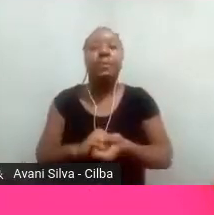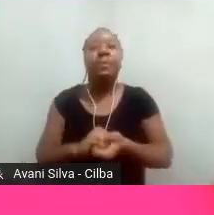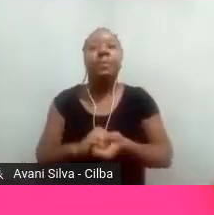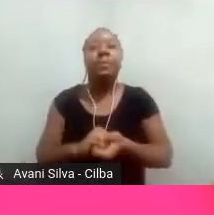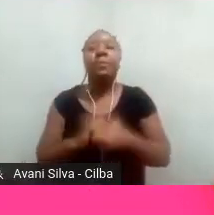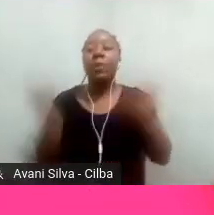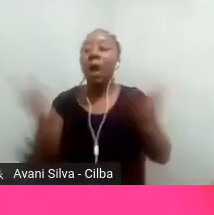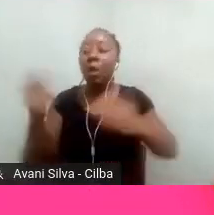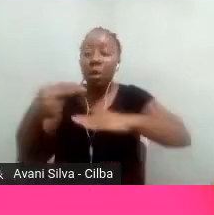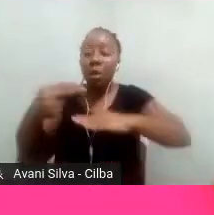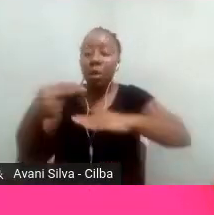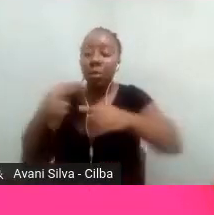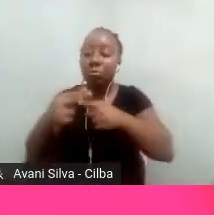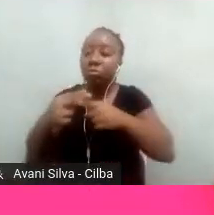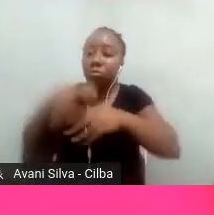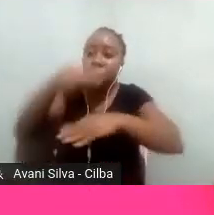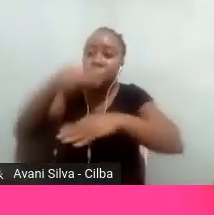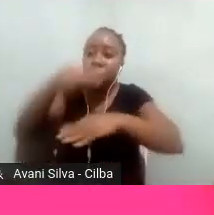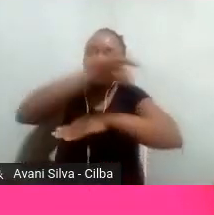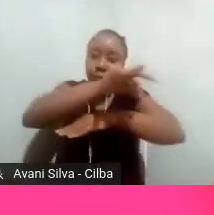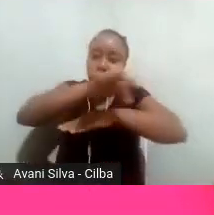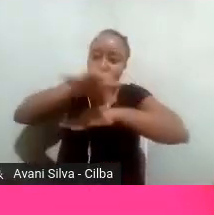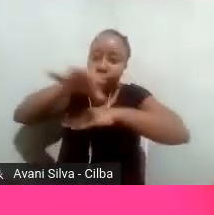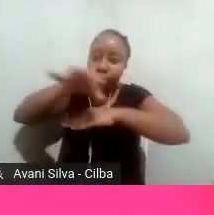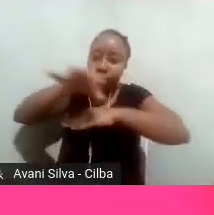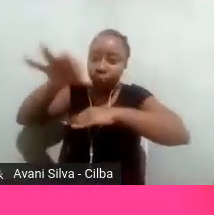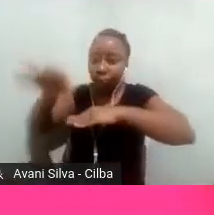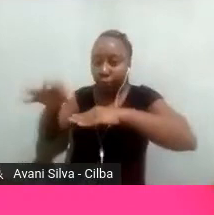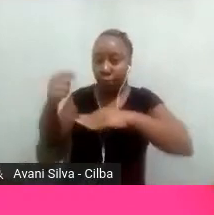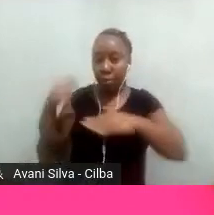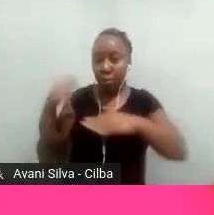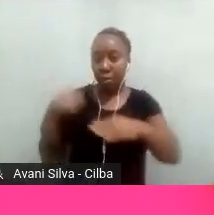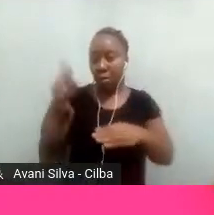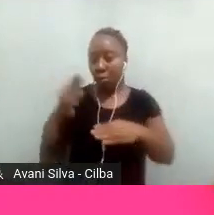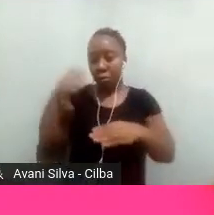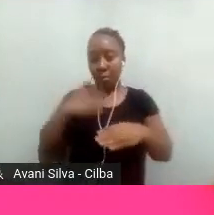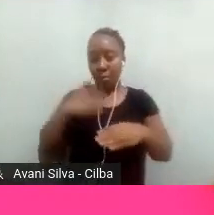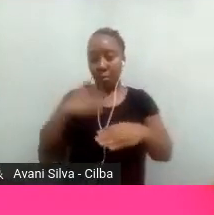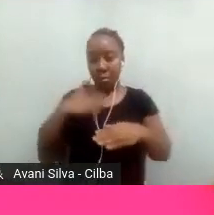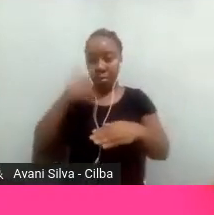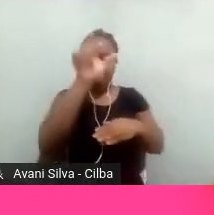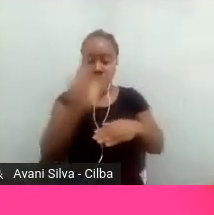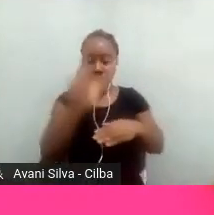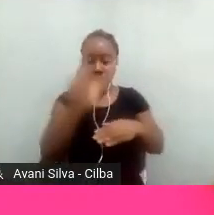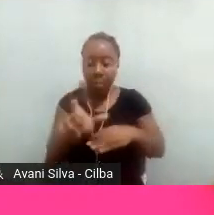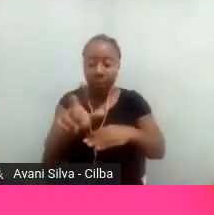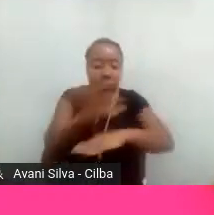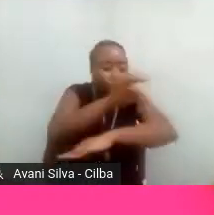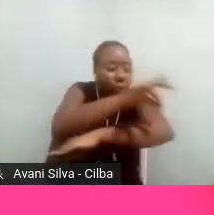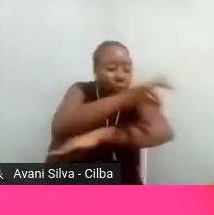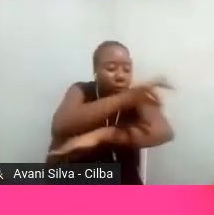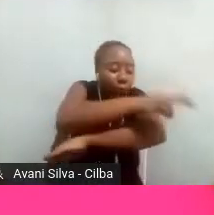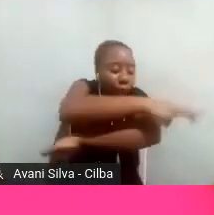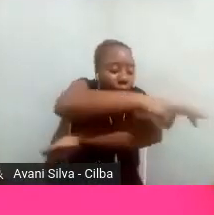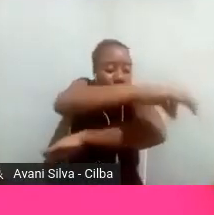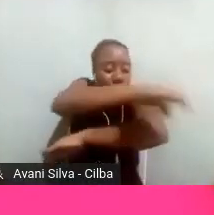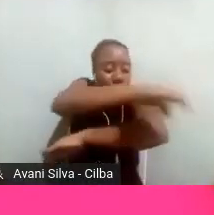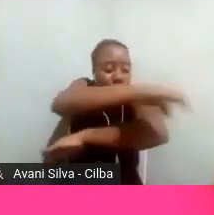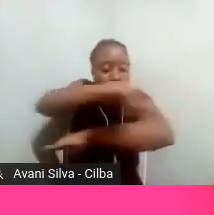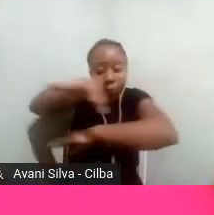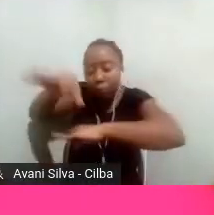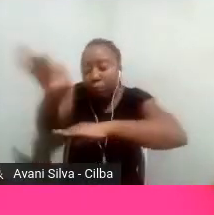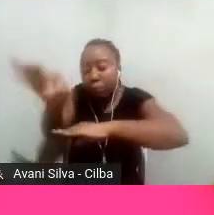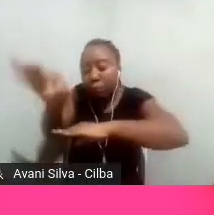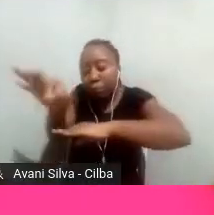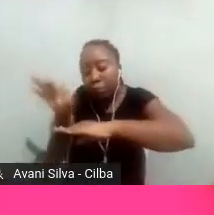de novo, e aí eu estou usando o meu padrão, que é todos os cantinhos, eu mantenho um ponto de